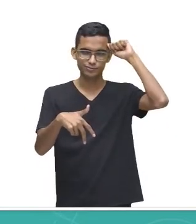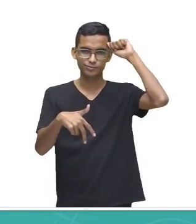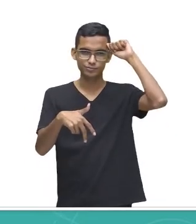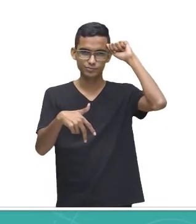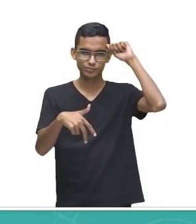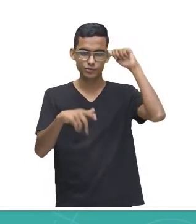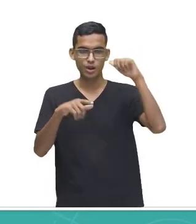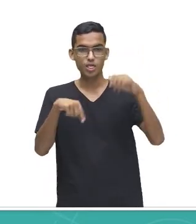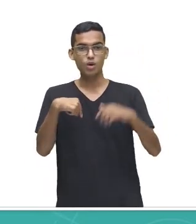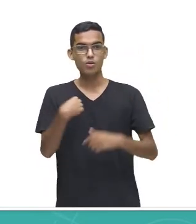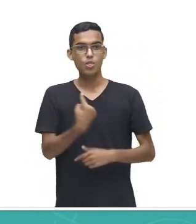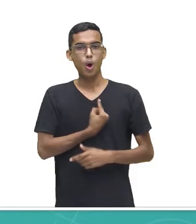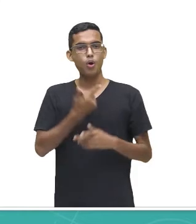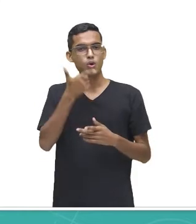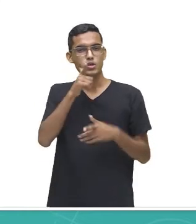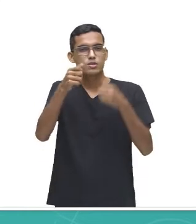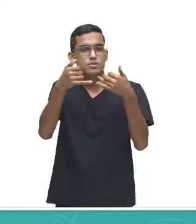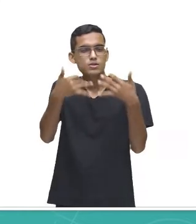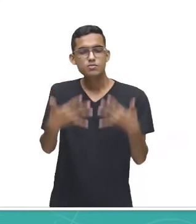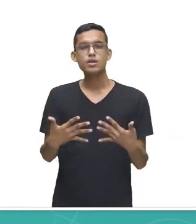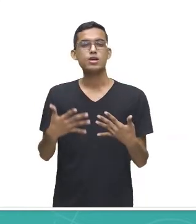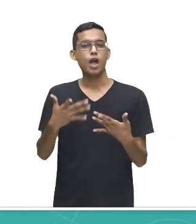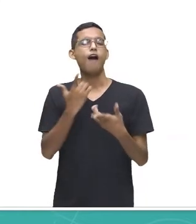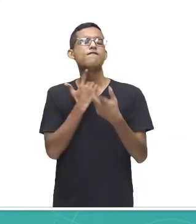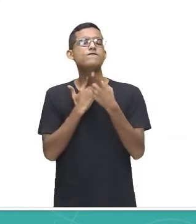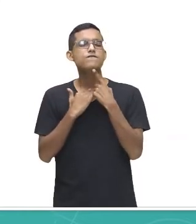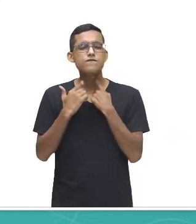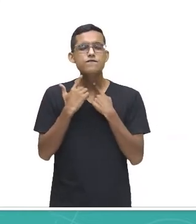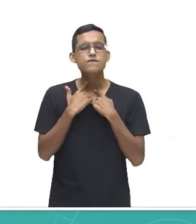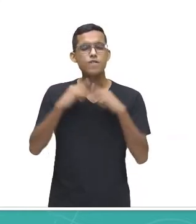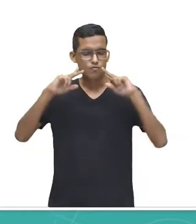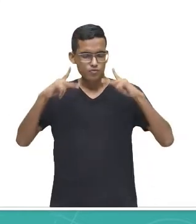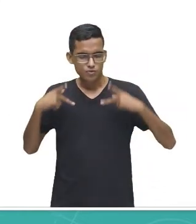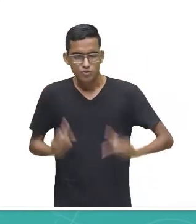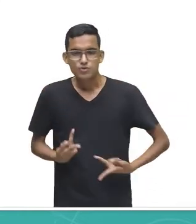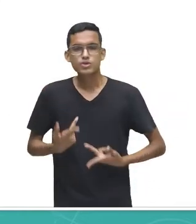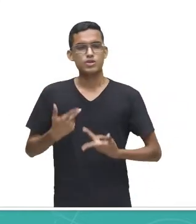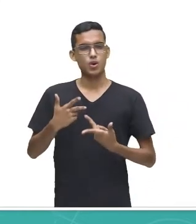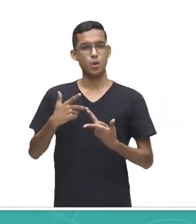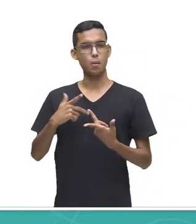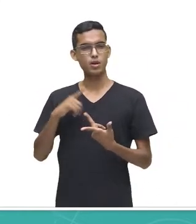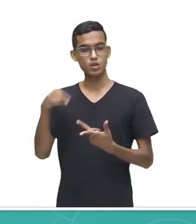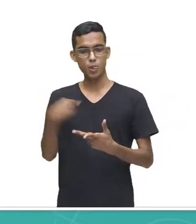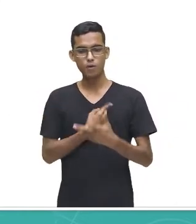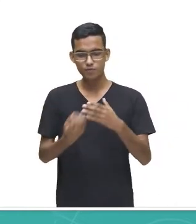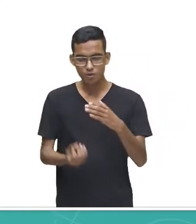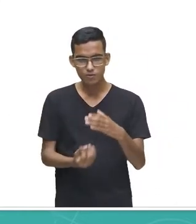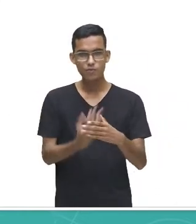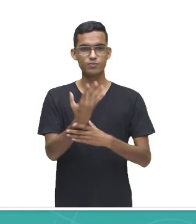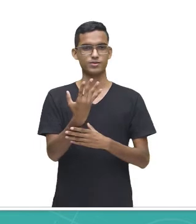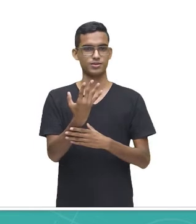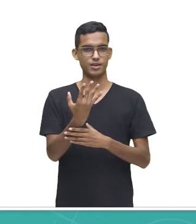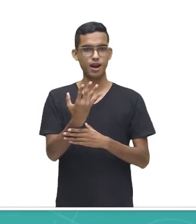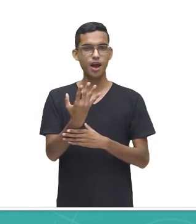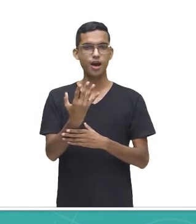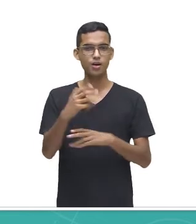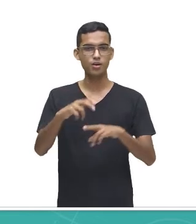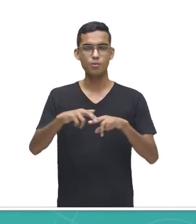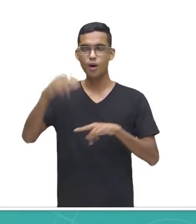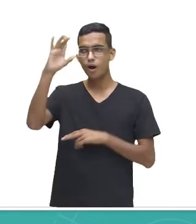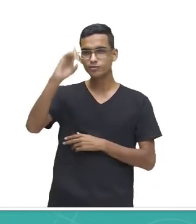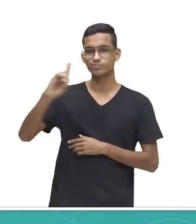esta ânsia pelo transcendente. Porque nós fomos criados pelo transcendente. Certo,